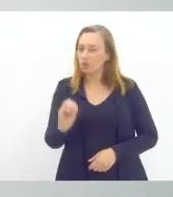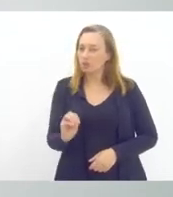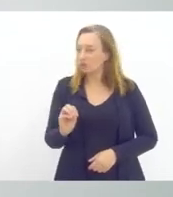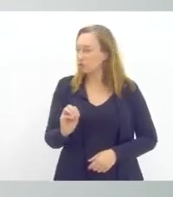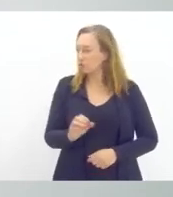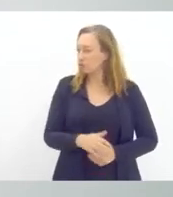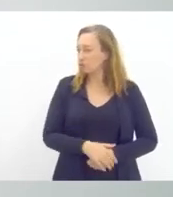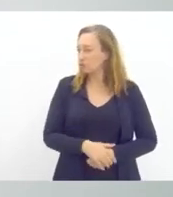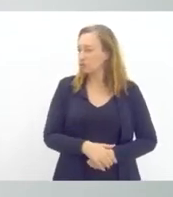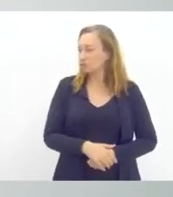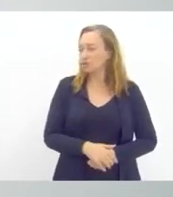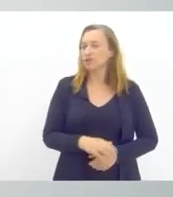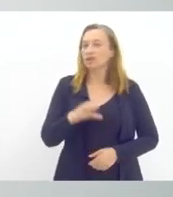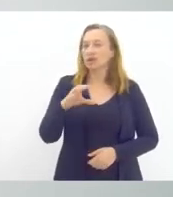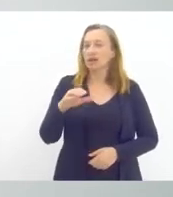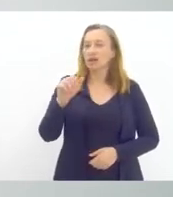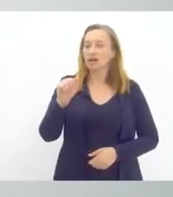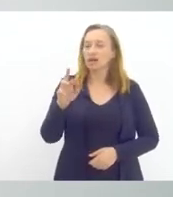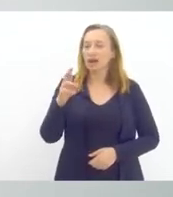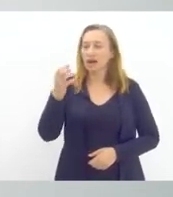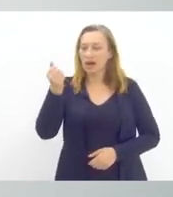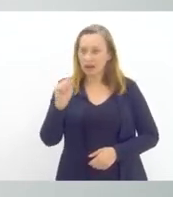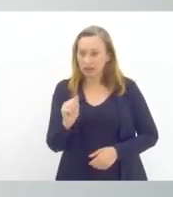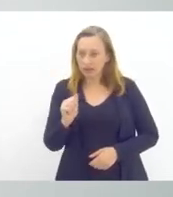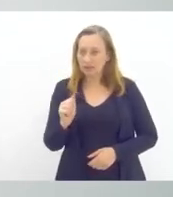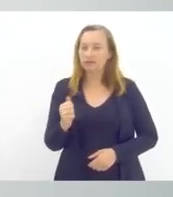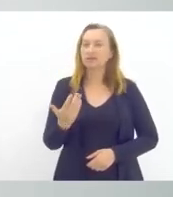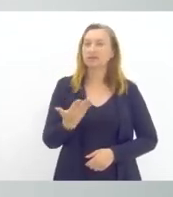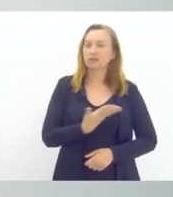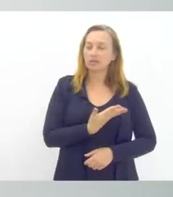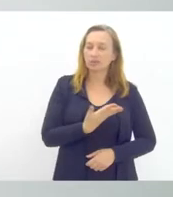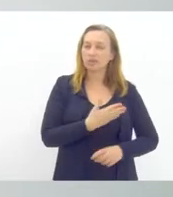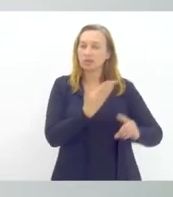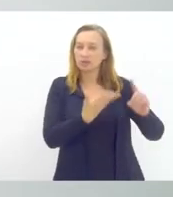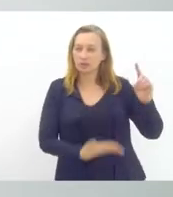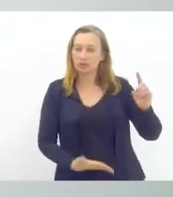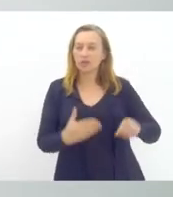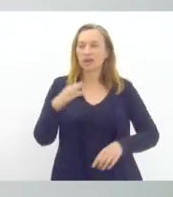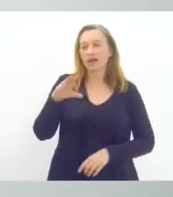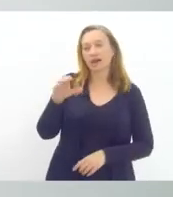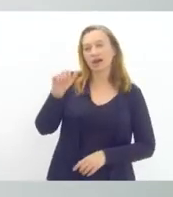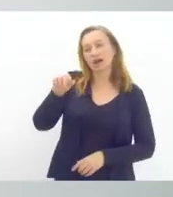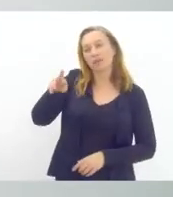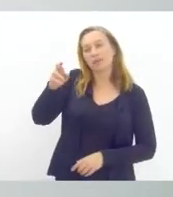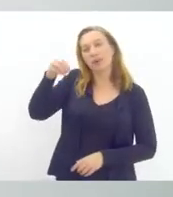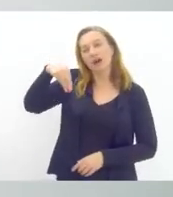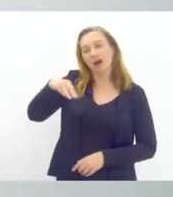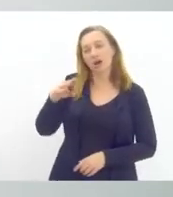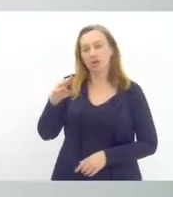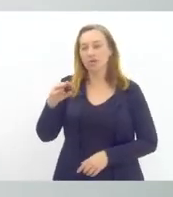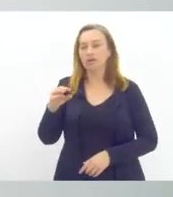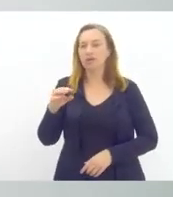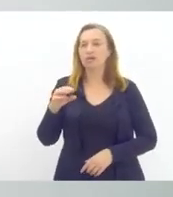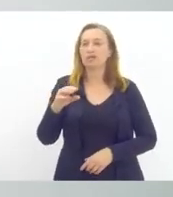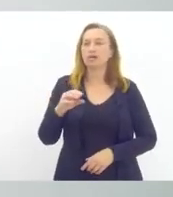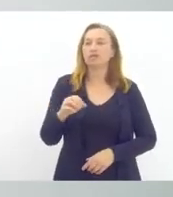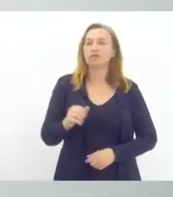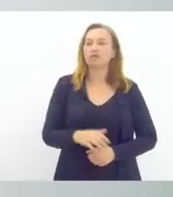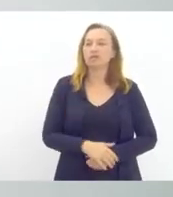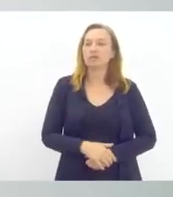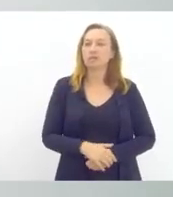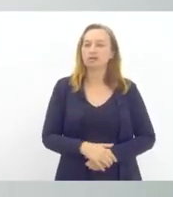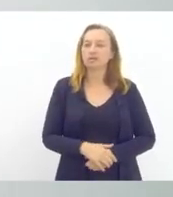do homenageado senhora Carla Araújo amiga do homenageada canal cala um Brasil roupa